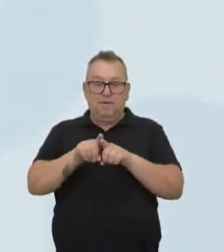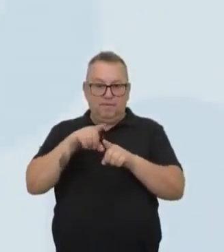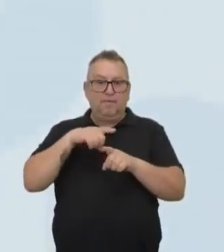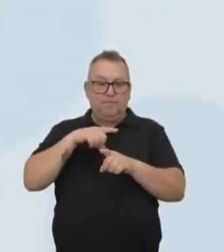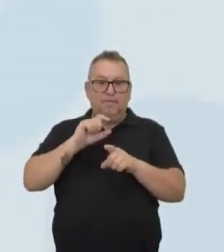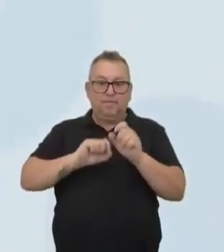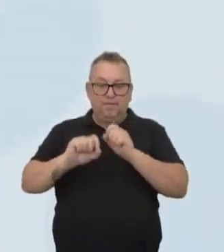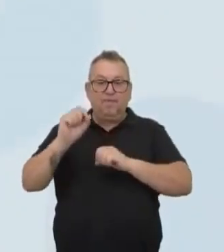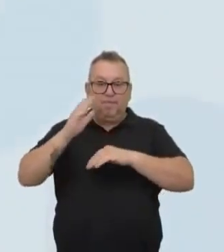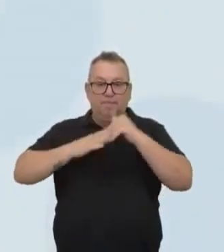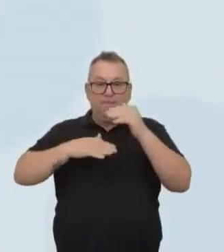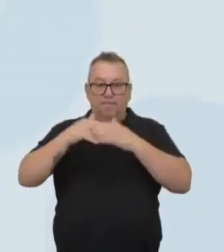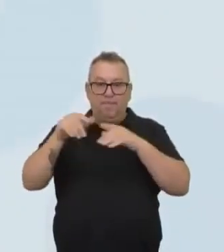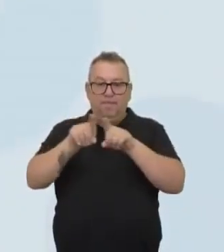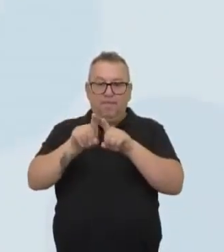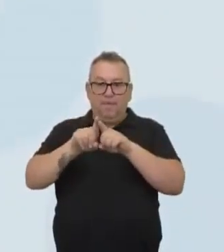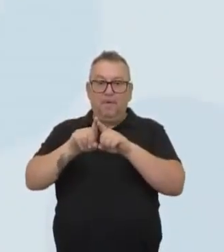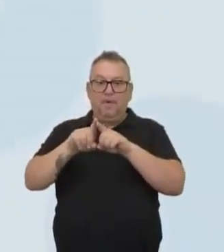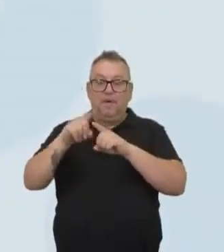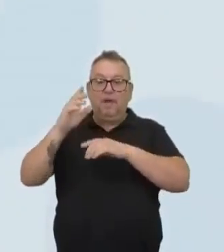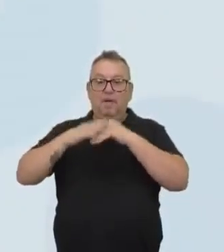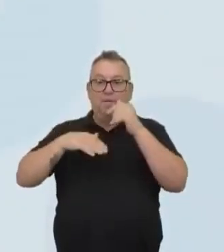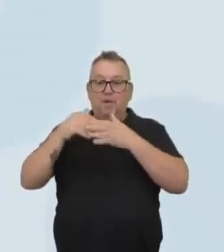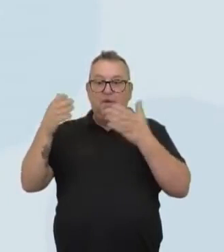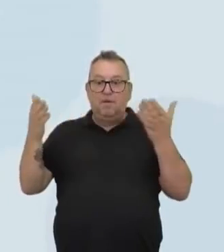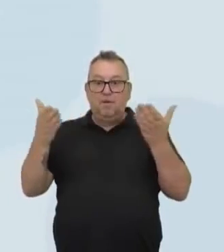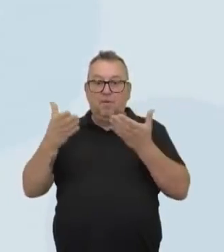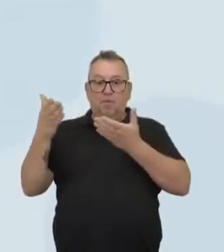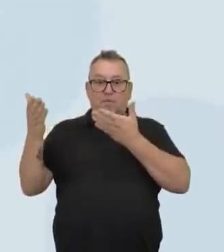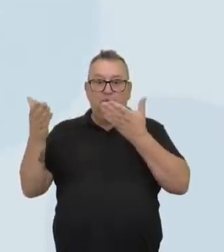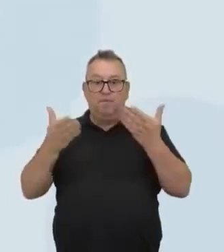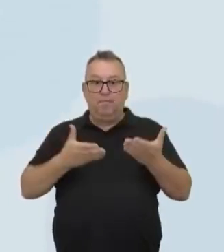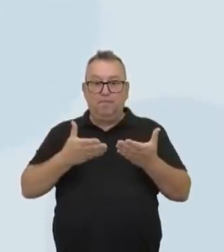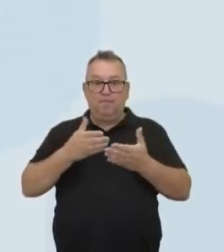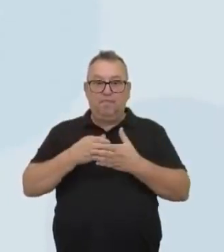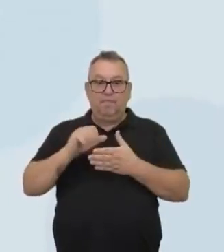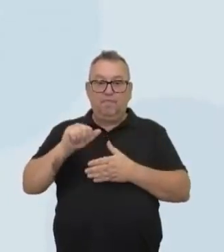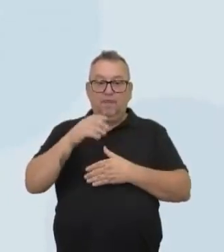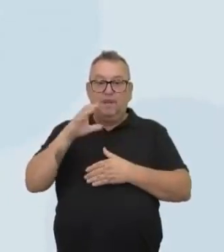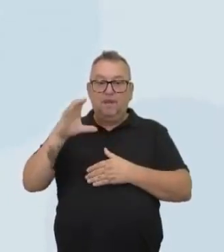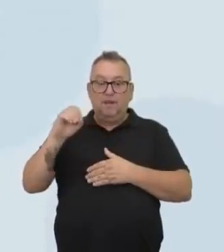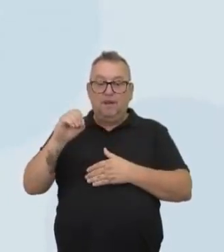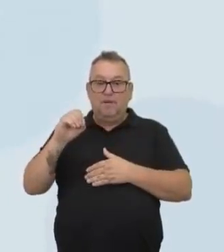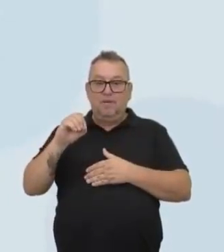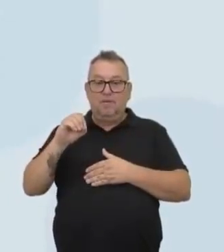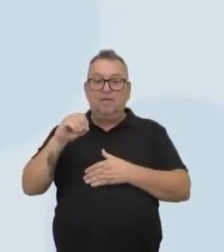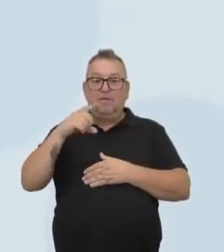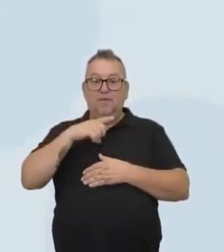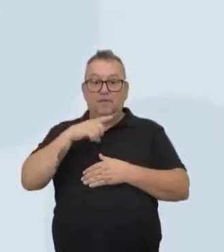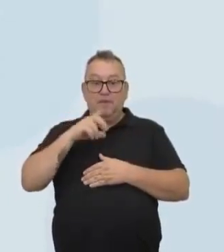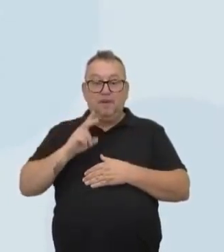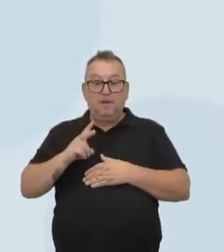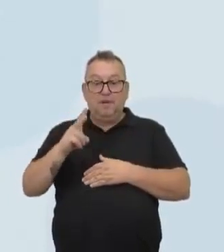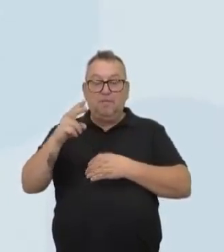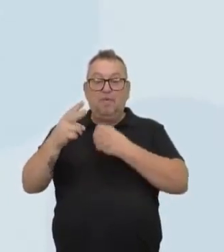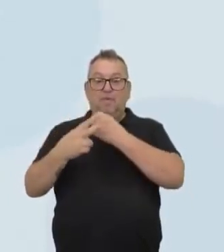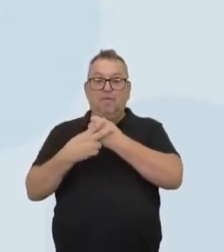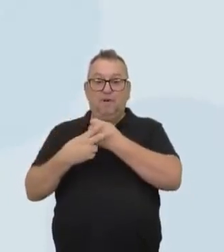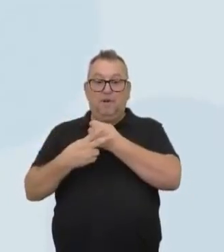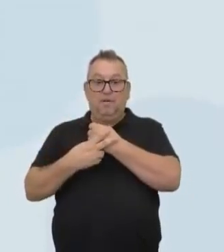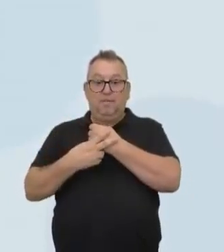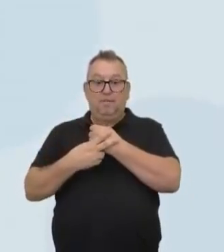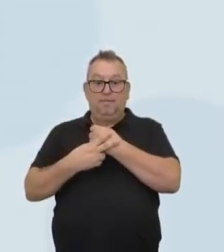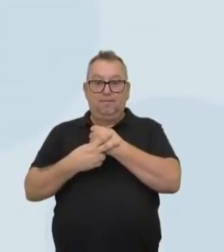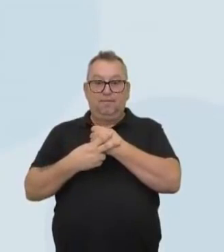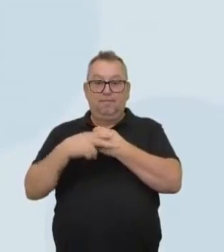da nossa habilidade. A habilidade hoje, ela traz uma ação, né? Que a nossa habilidade, ela tem sempre um verbo de ação. É